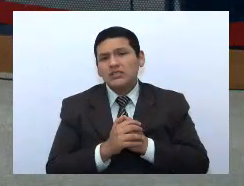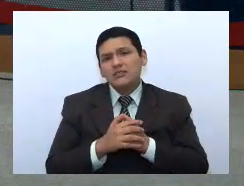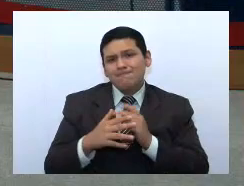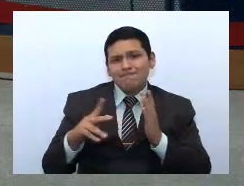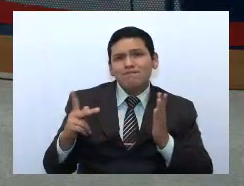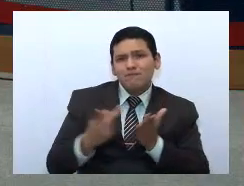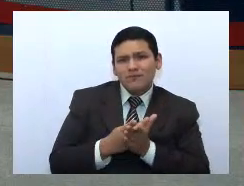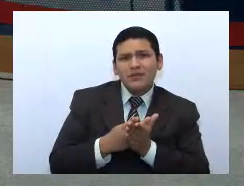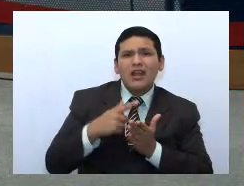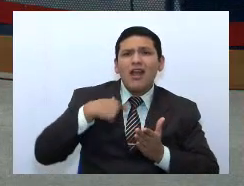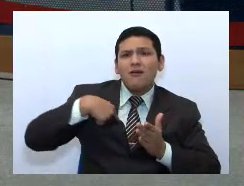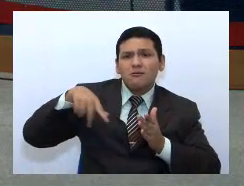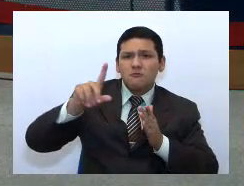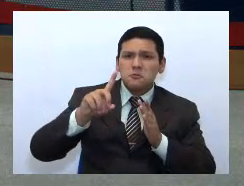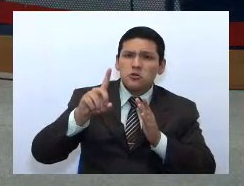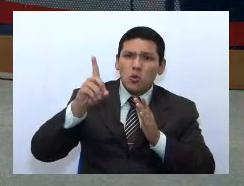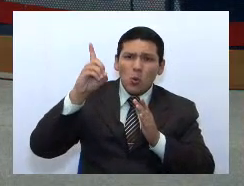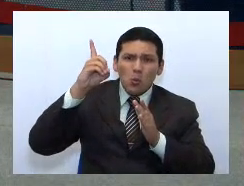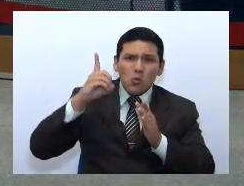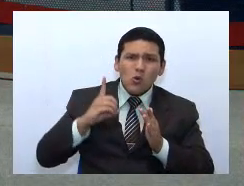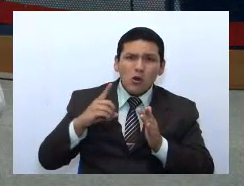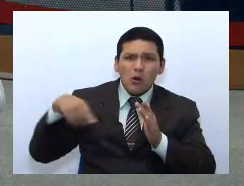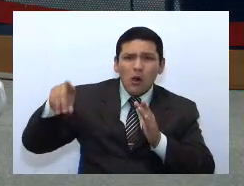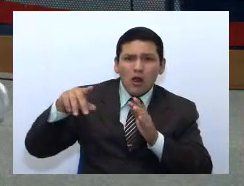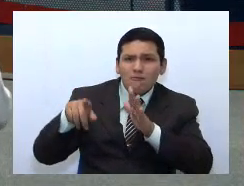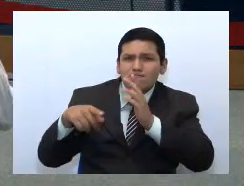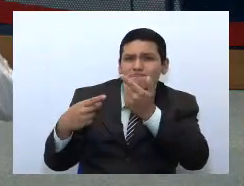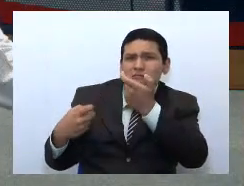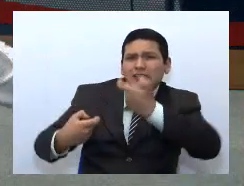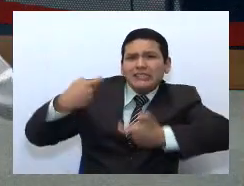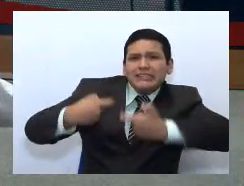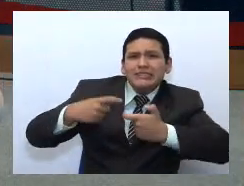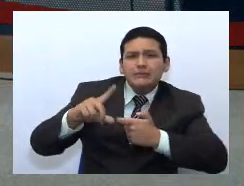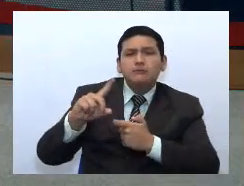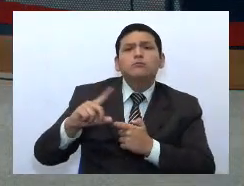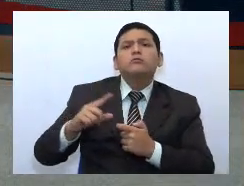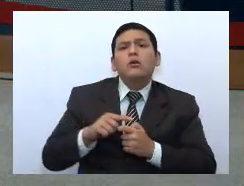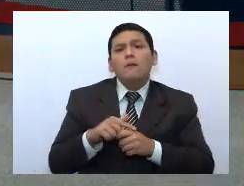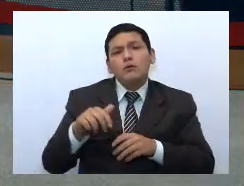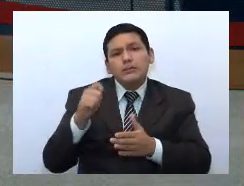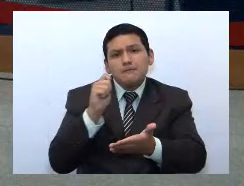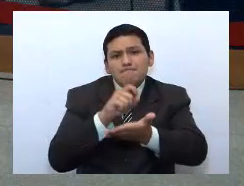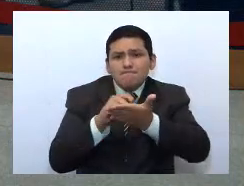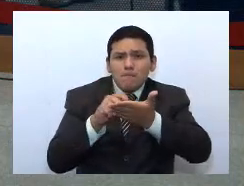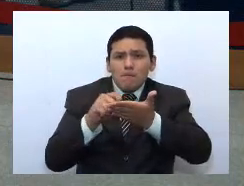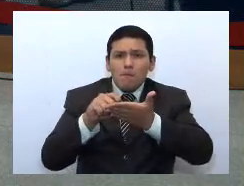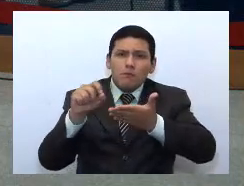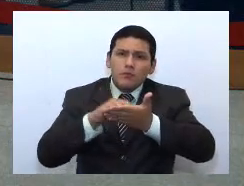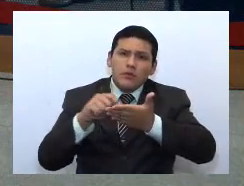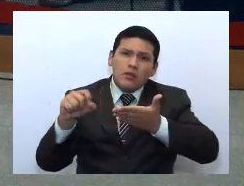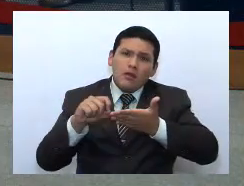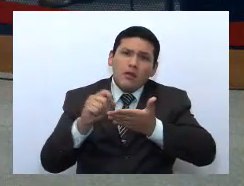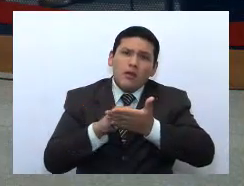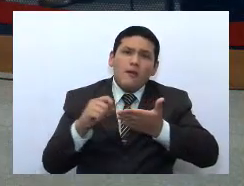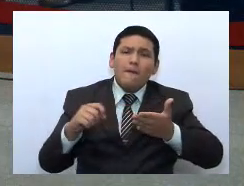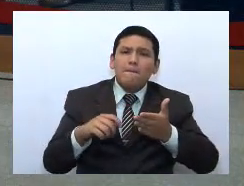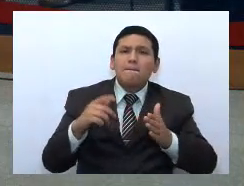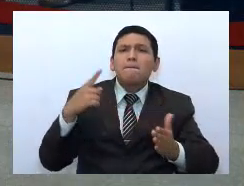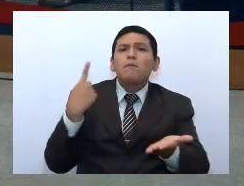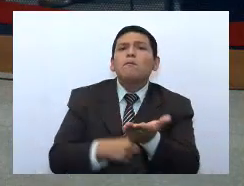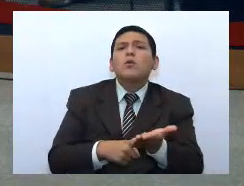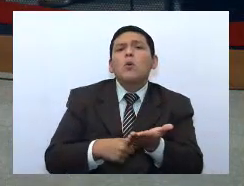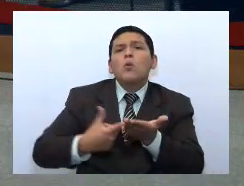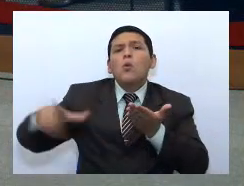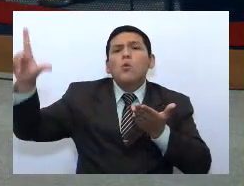questionando o diretor da casa. Tá? Essa é a minha opinião, eu acho que deve suspender essa audiência da Câmara, marcar uma nova data, mas que a